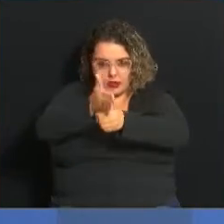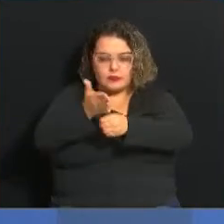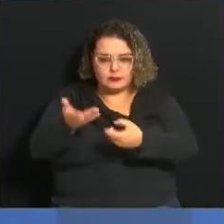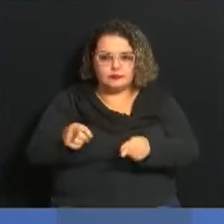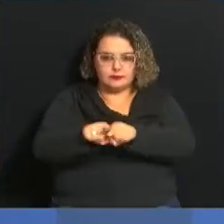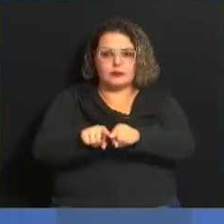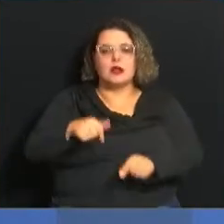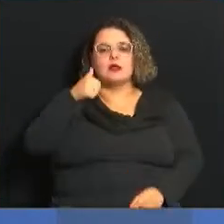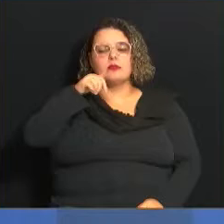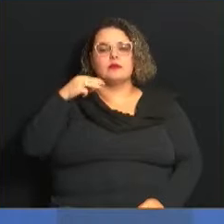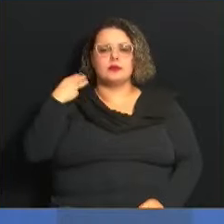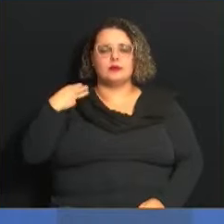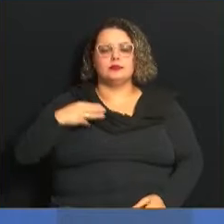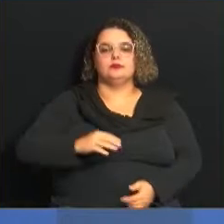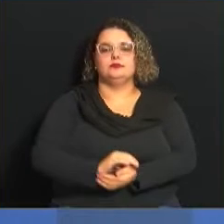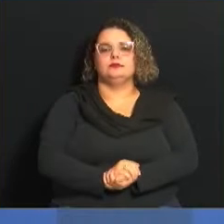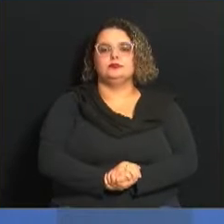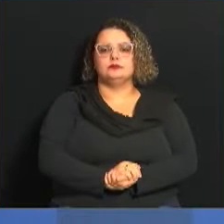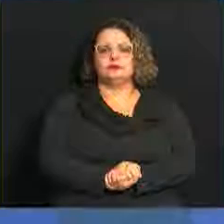Conte.